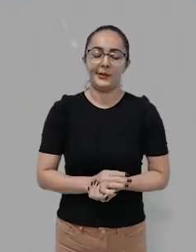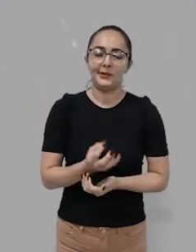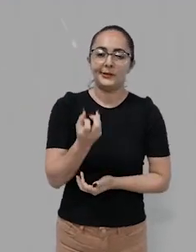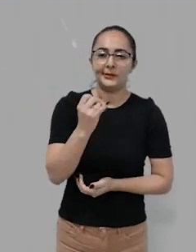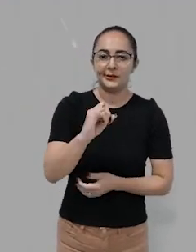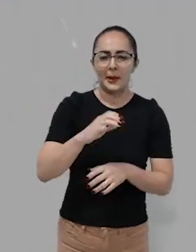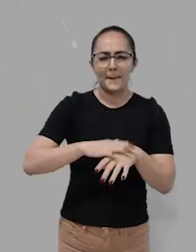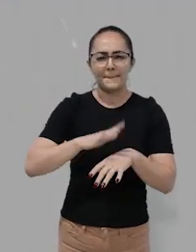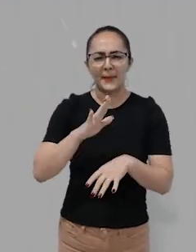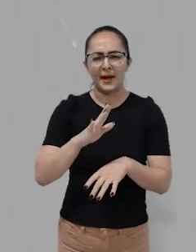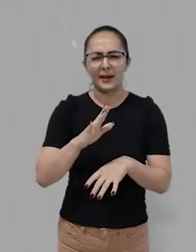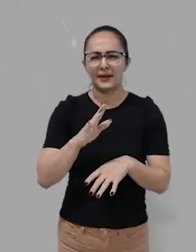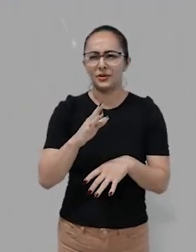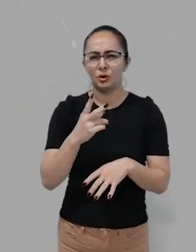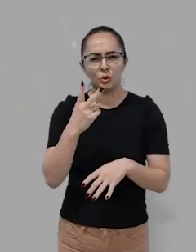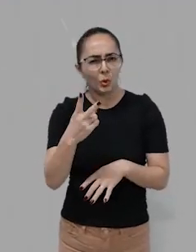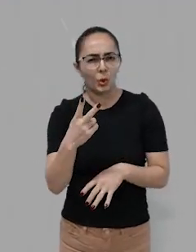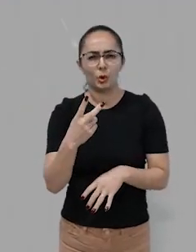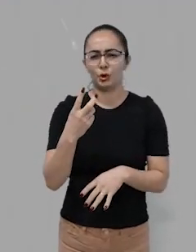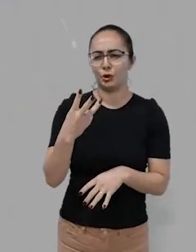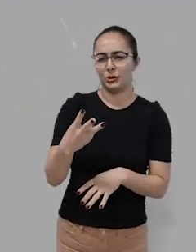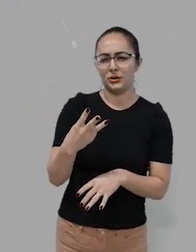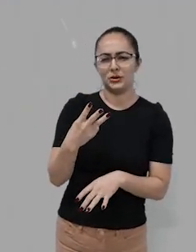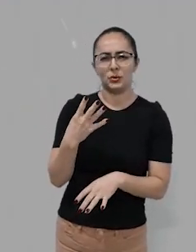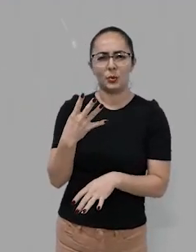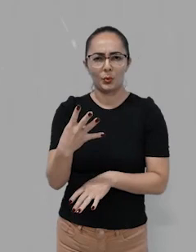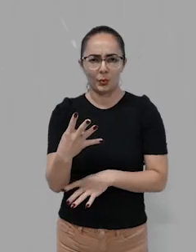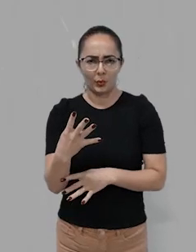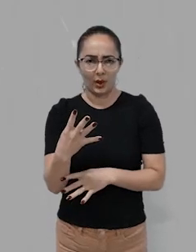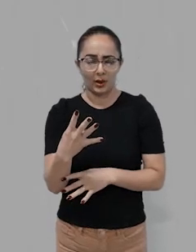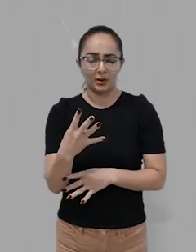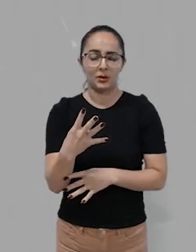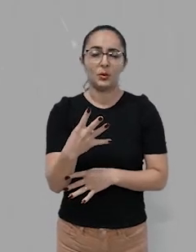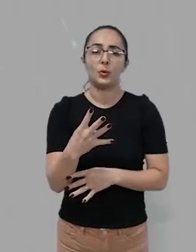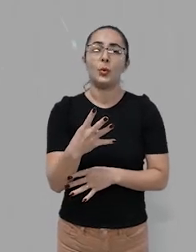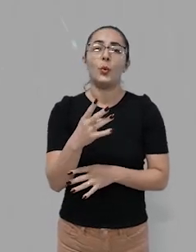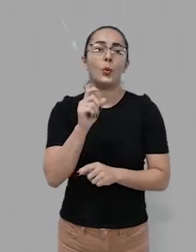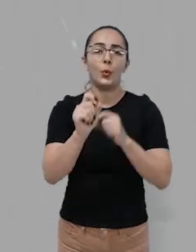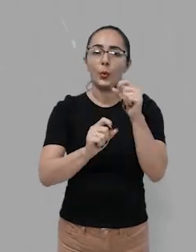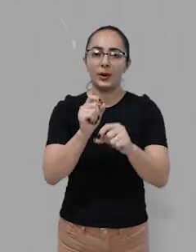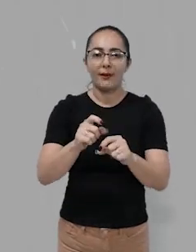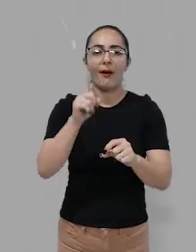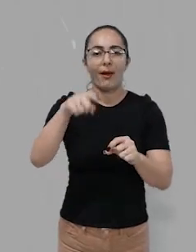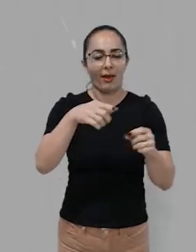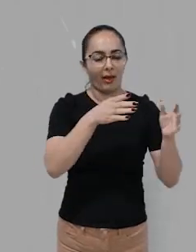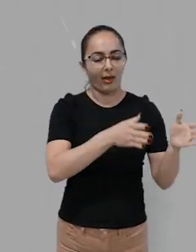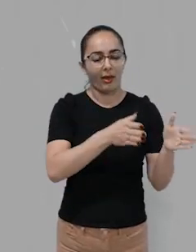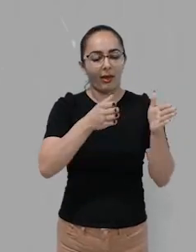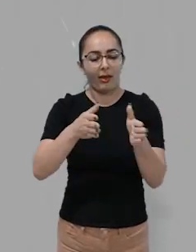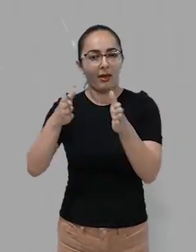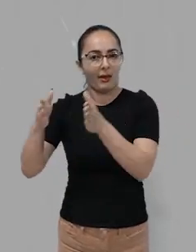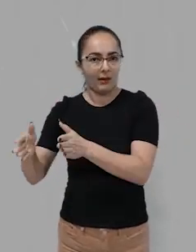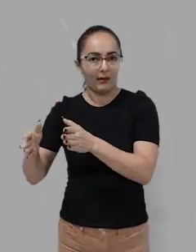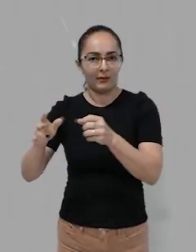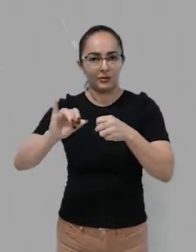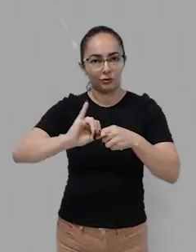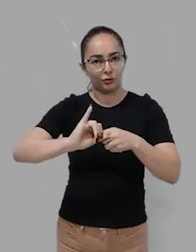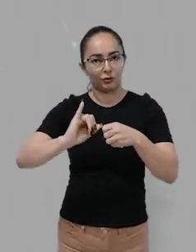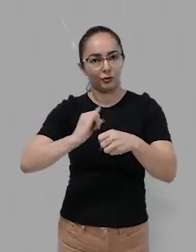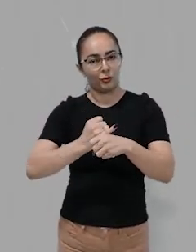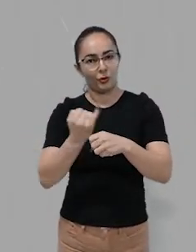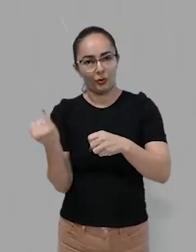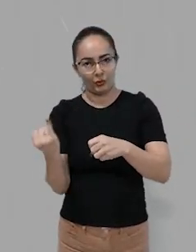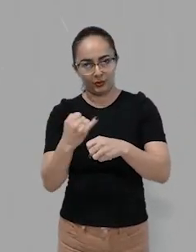que vamos ter mais do que uma etapa de ionização. Um exemplo é o